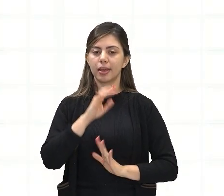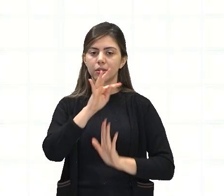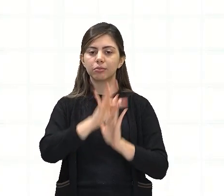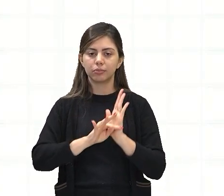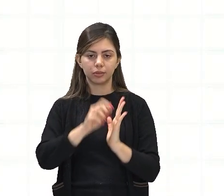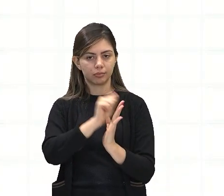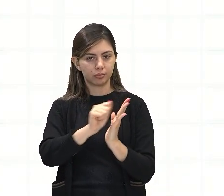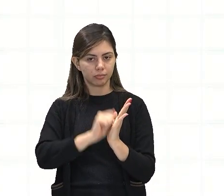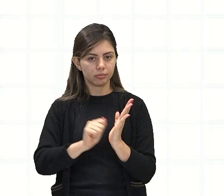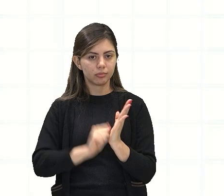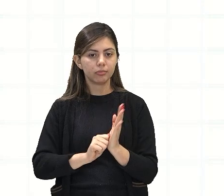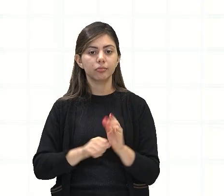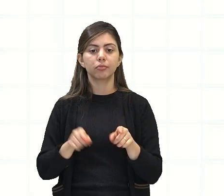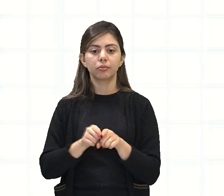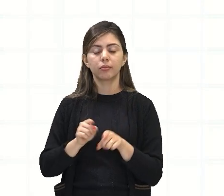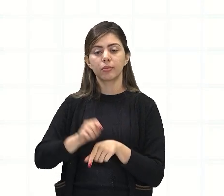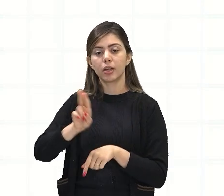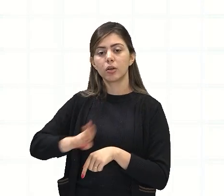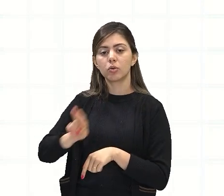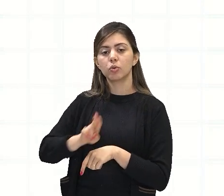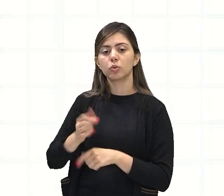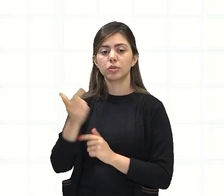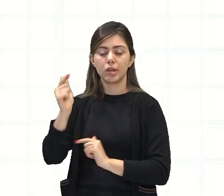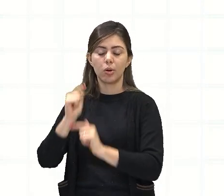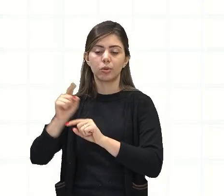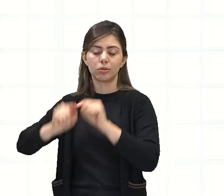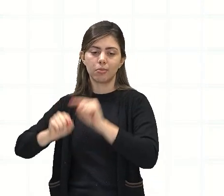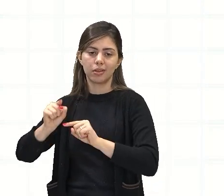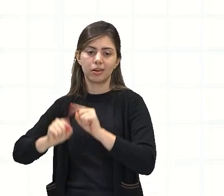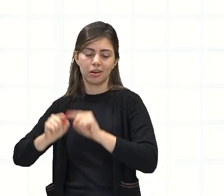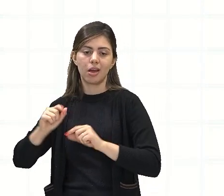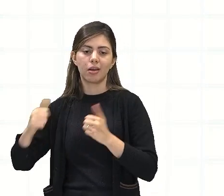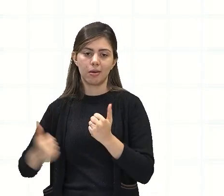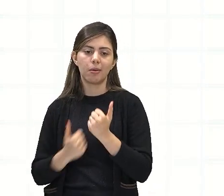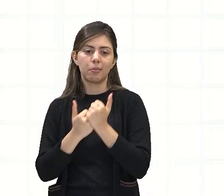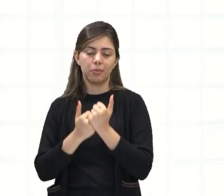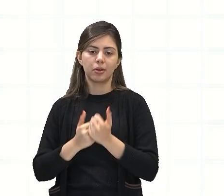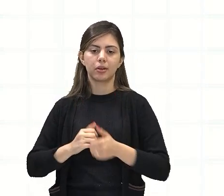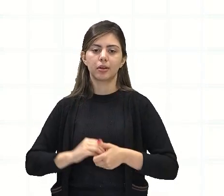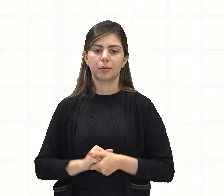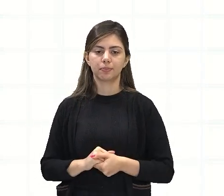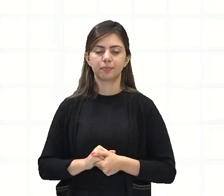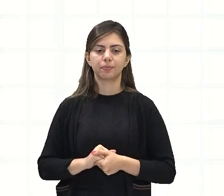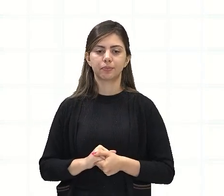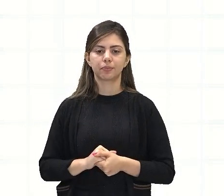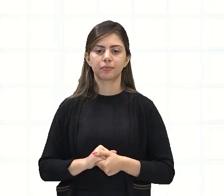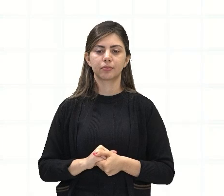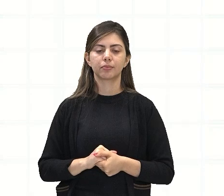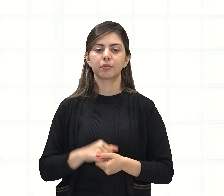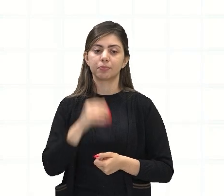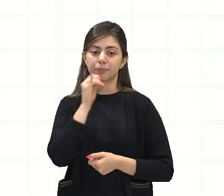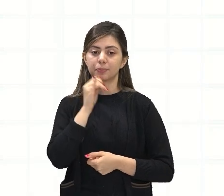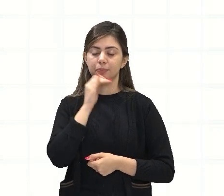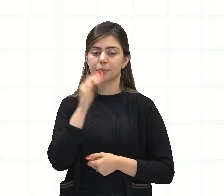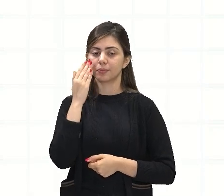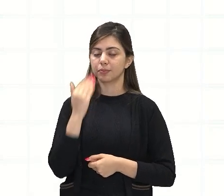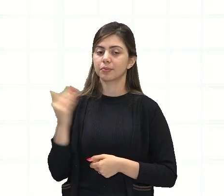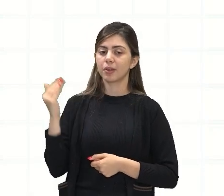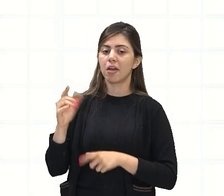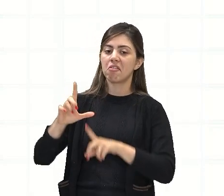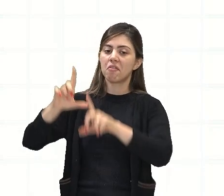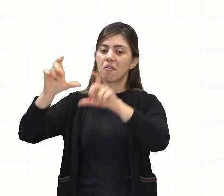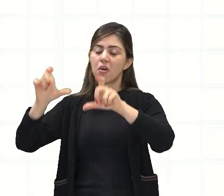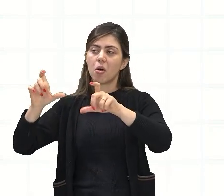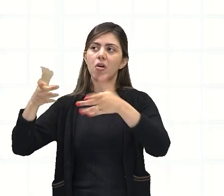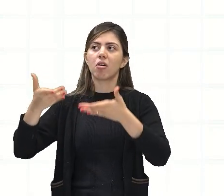verbal, o jornalista vai utilizar outros recursos de linguagem no texto jornalístico reportagem, como, por exemplo, fotos